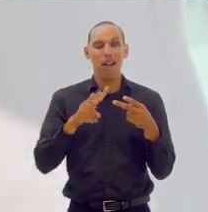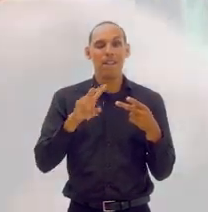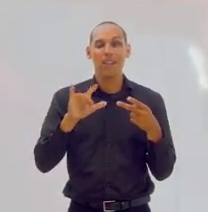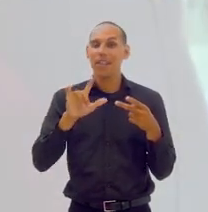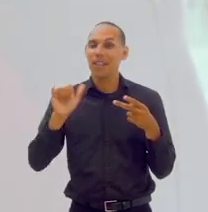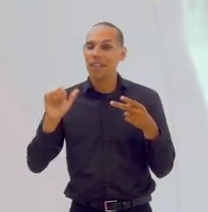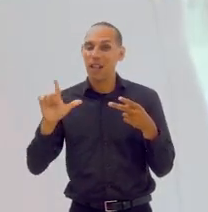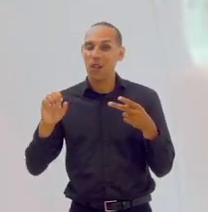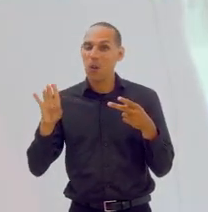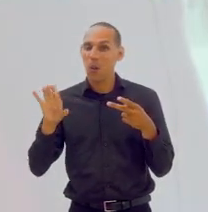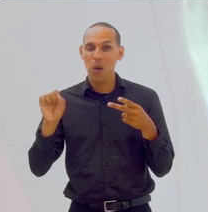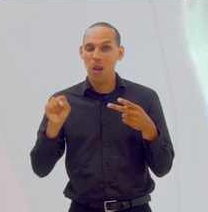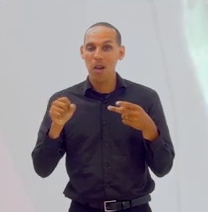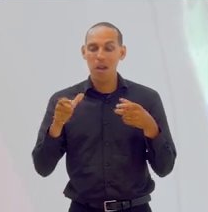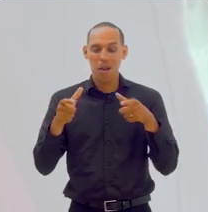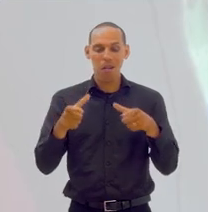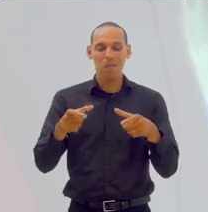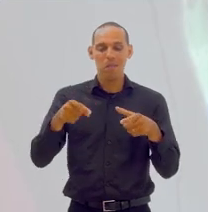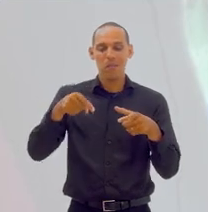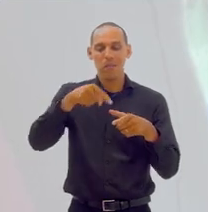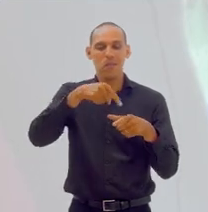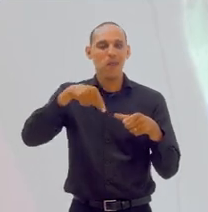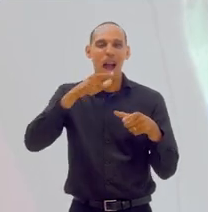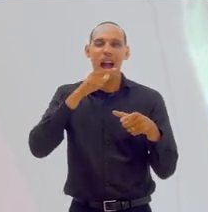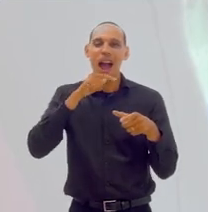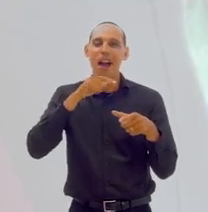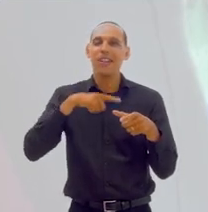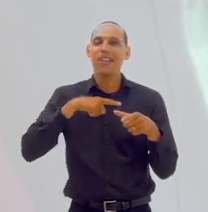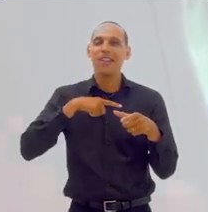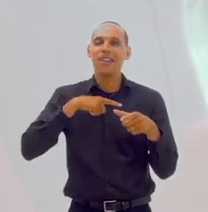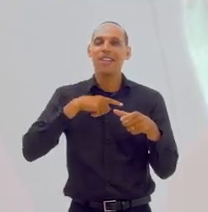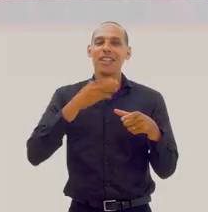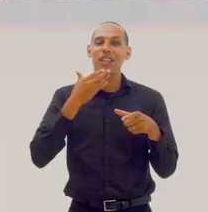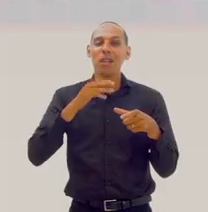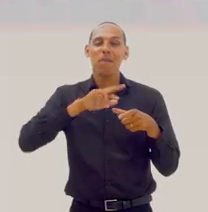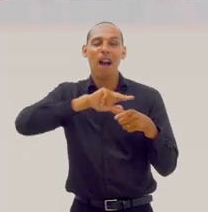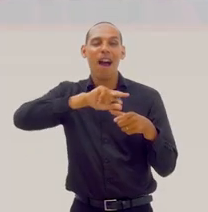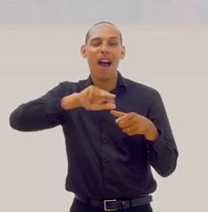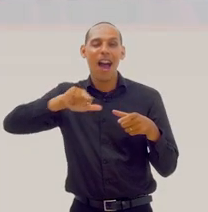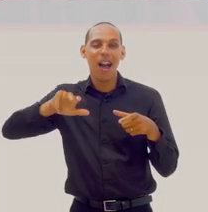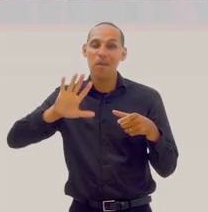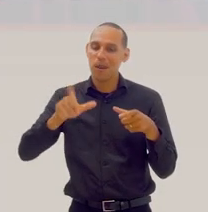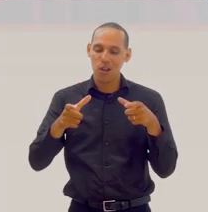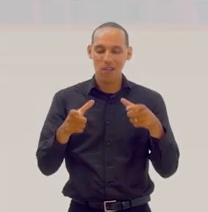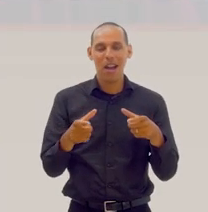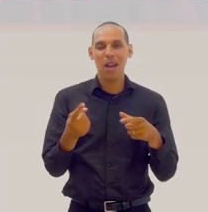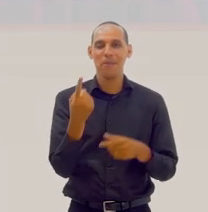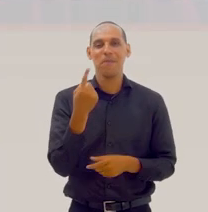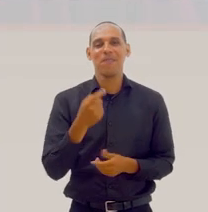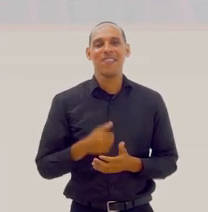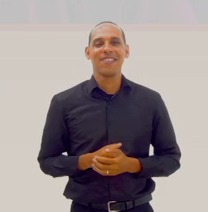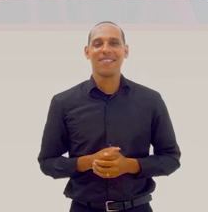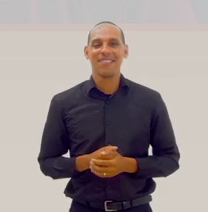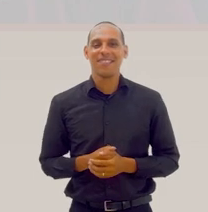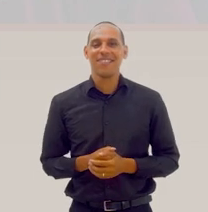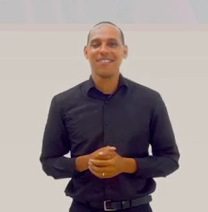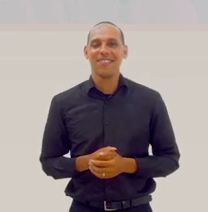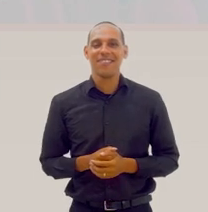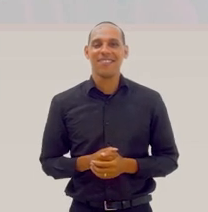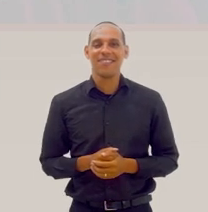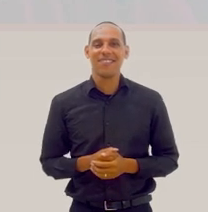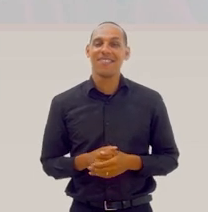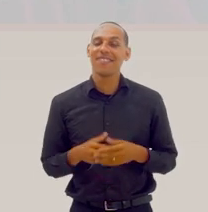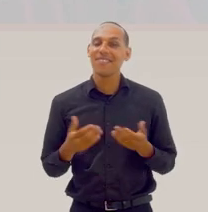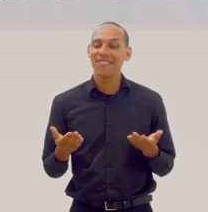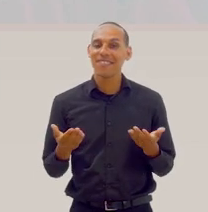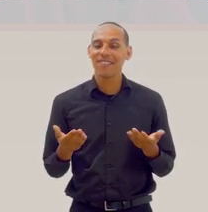é uma grande fonte que abriga a todos os estilos musicais, mas a fonte é a mesma. E aí,